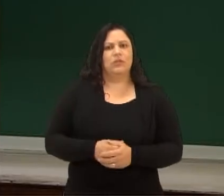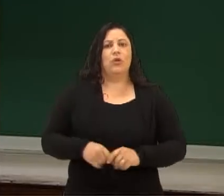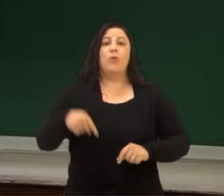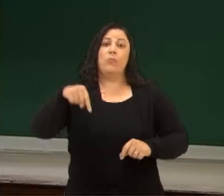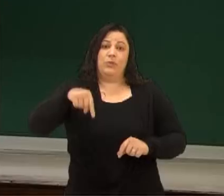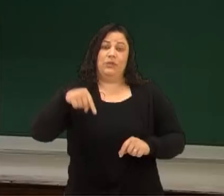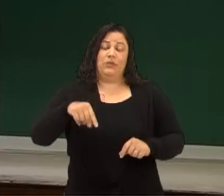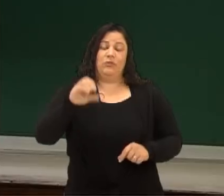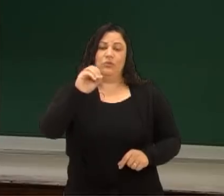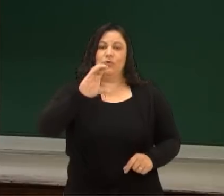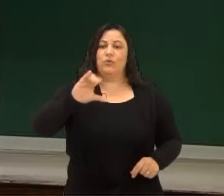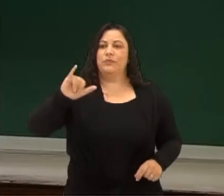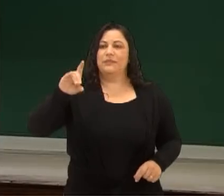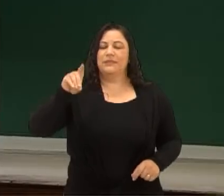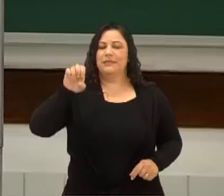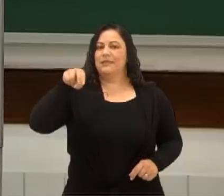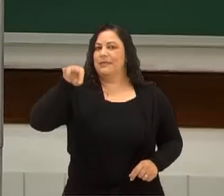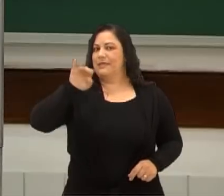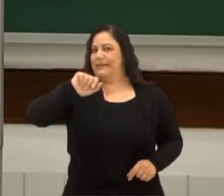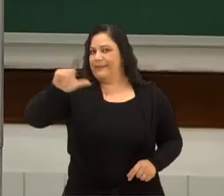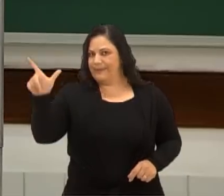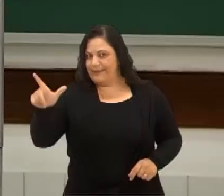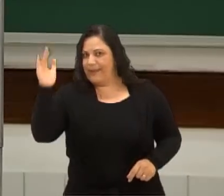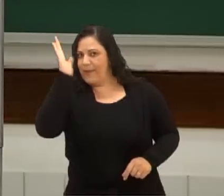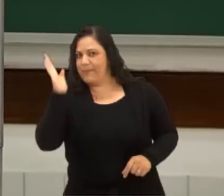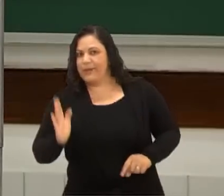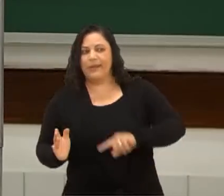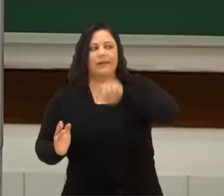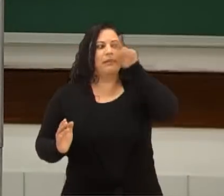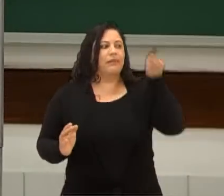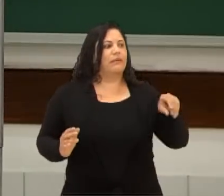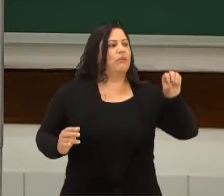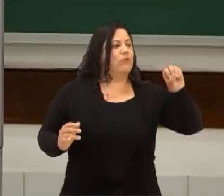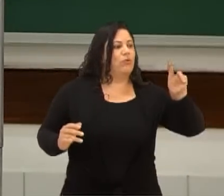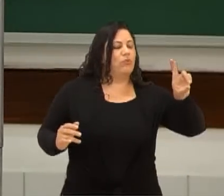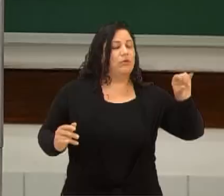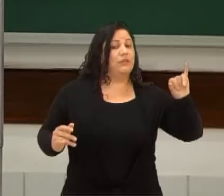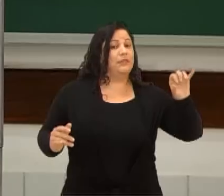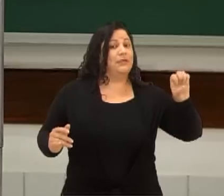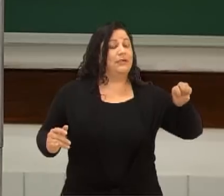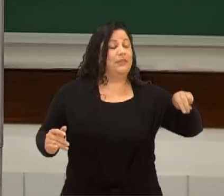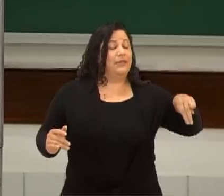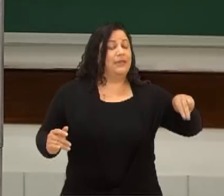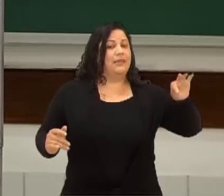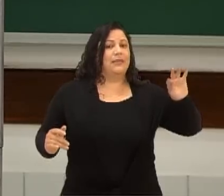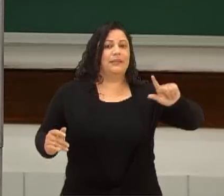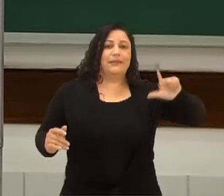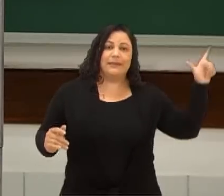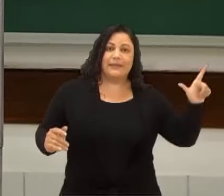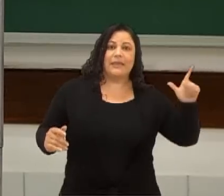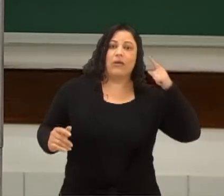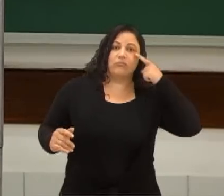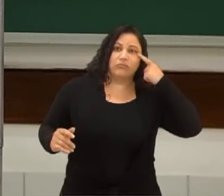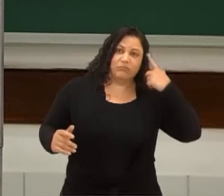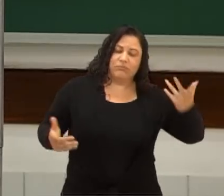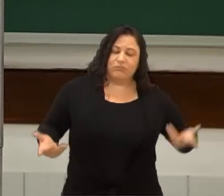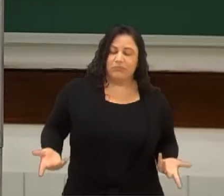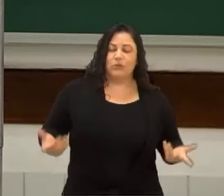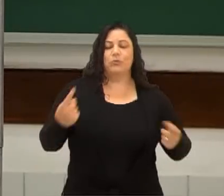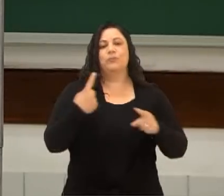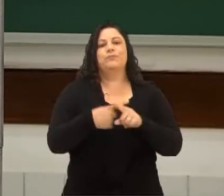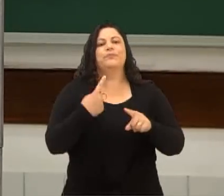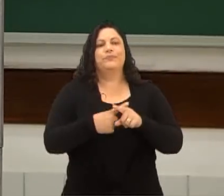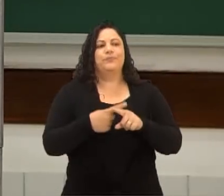hemisfério oriental. E aí, o que acontece? Lá no Japão, o dia começa antes, porque como a Terra gira no